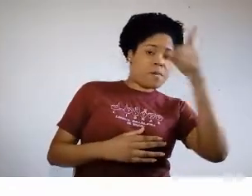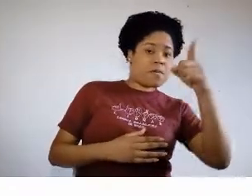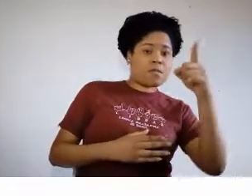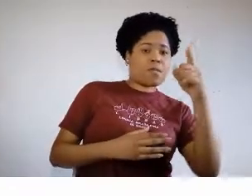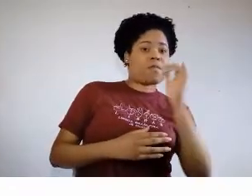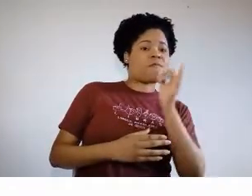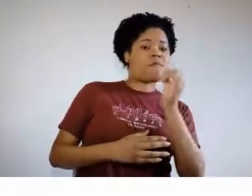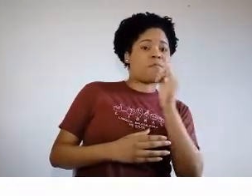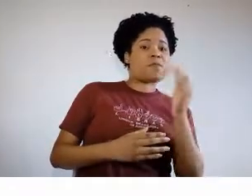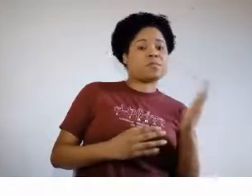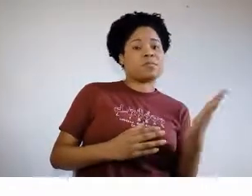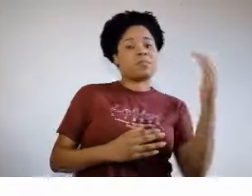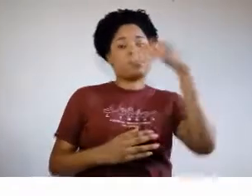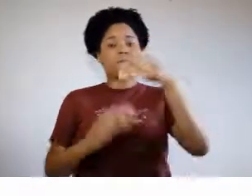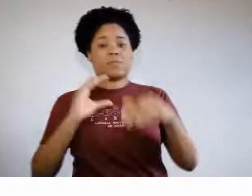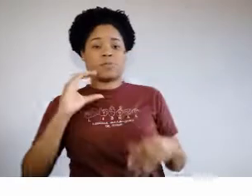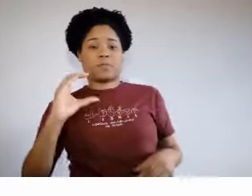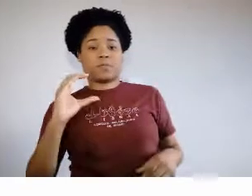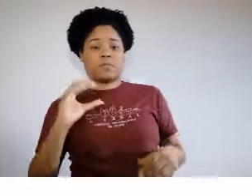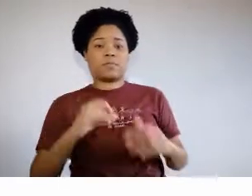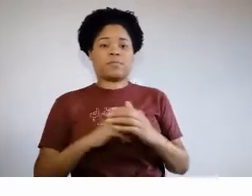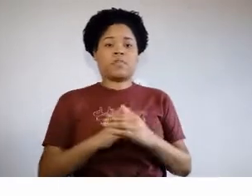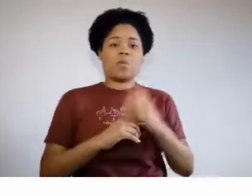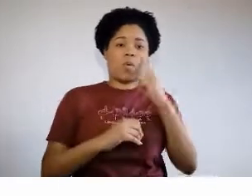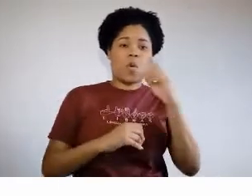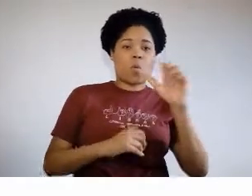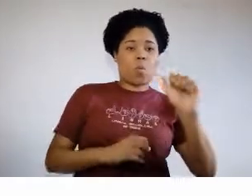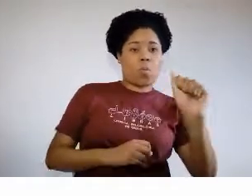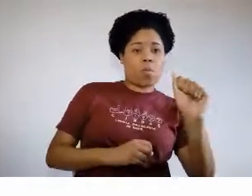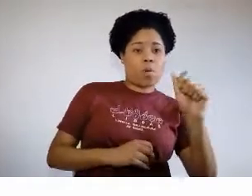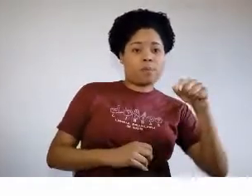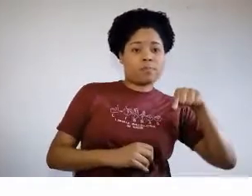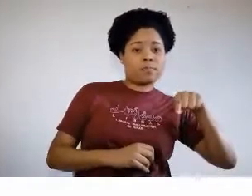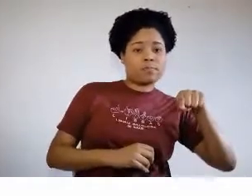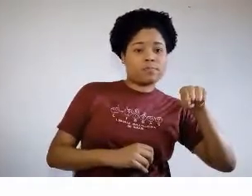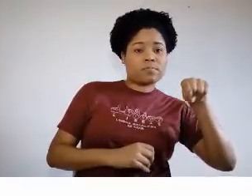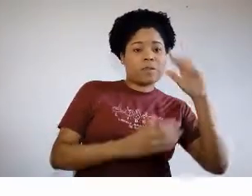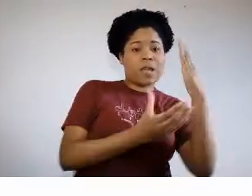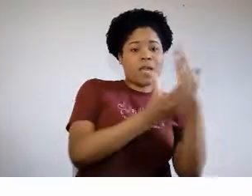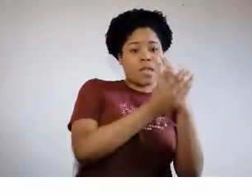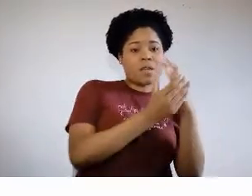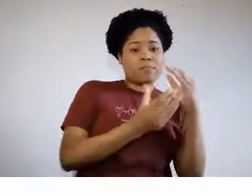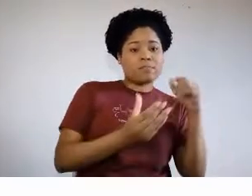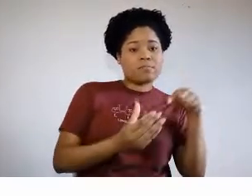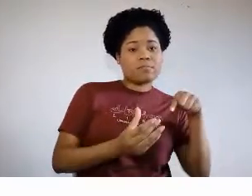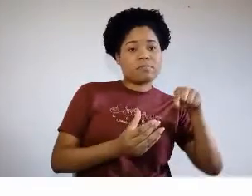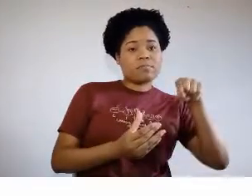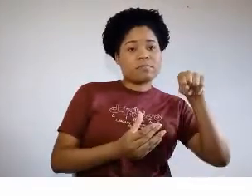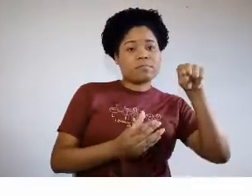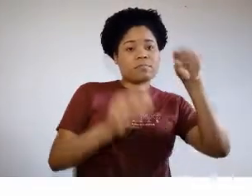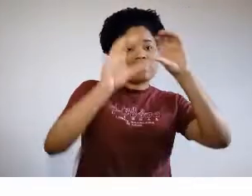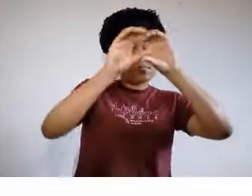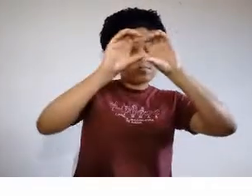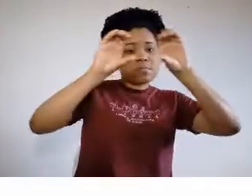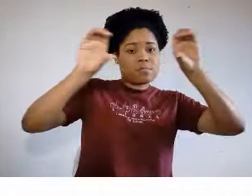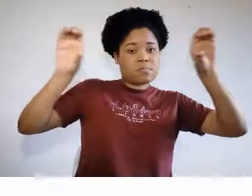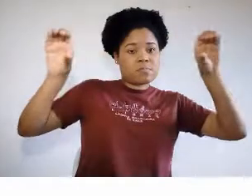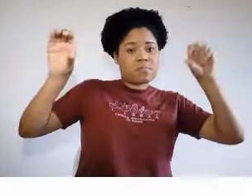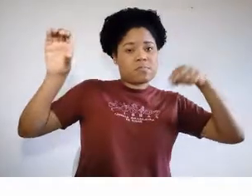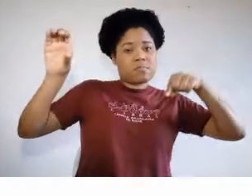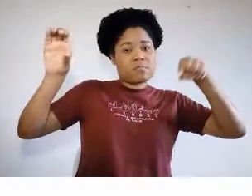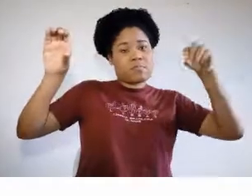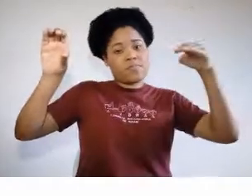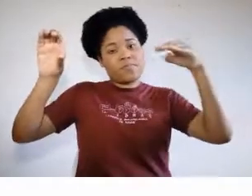eu vou enviar dados para o computador C. Então, olha, o A vai jogar o arquivo, né, o dado aqui na